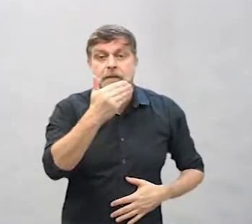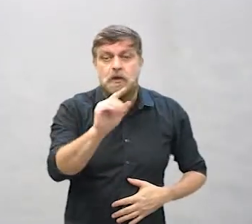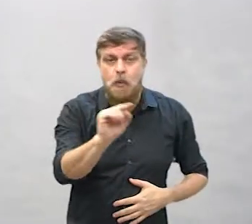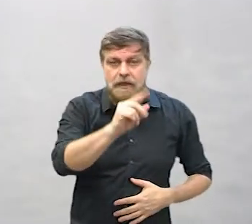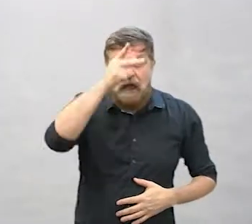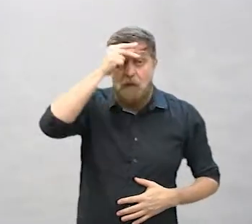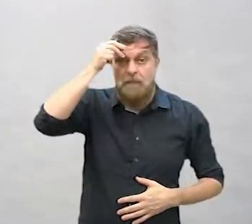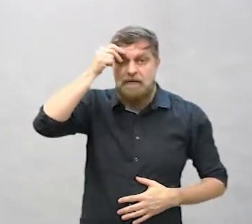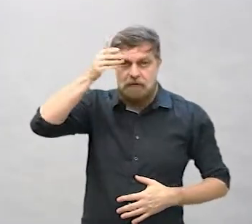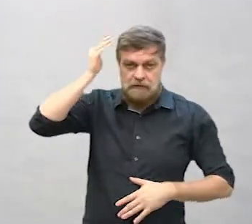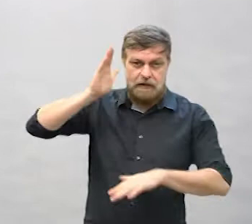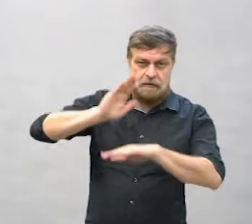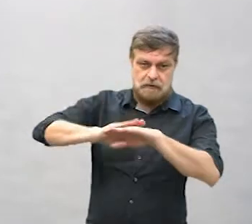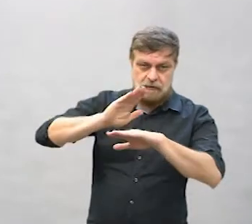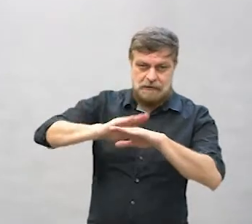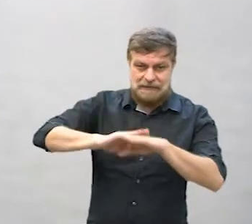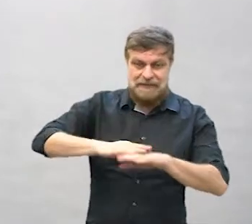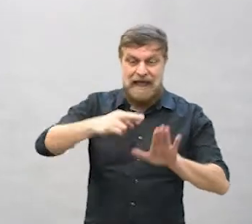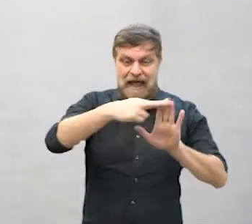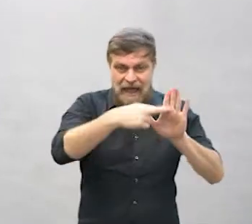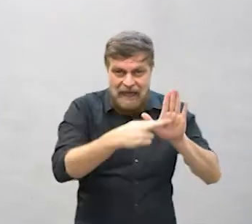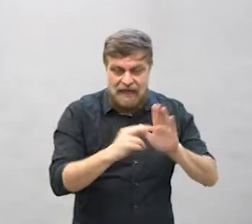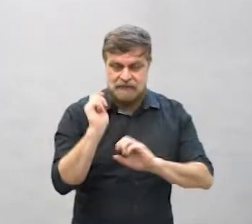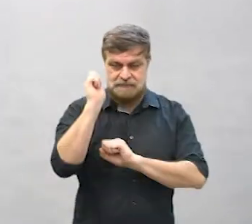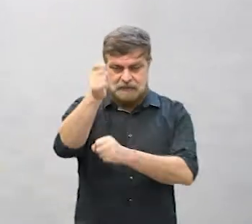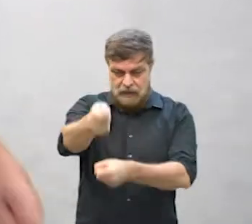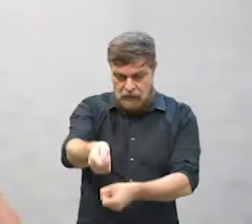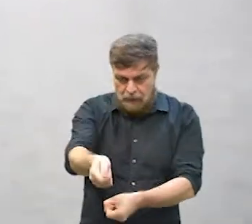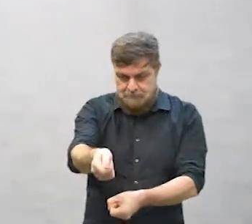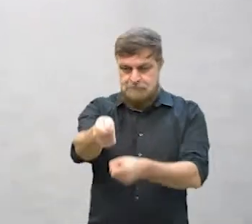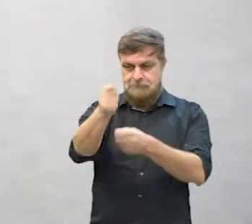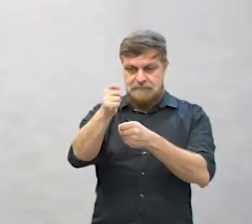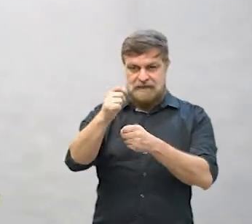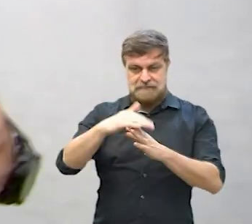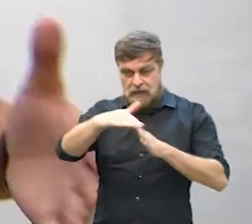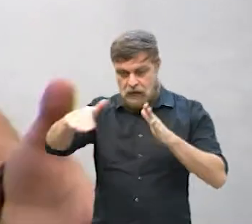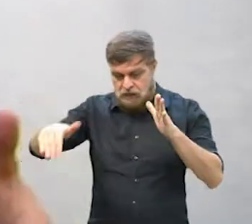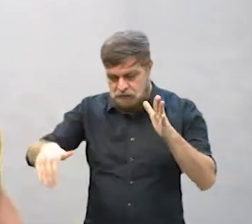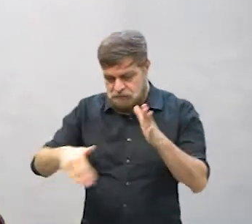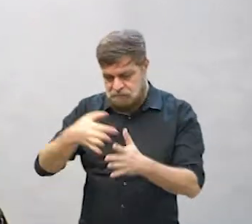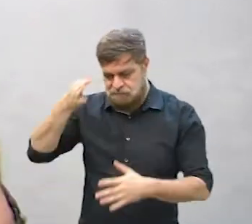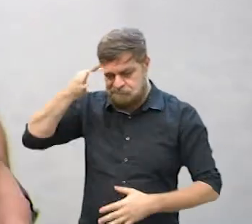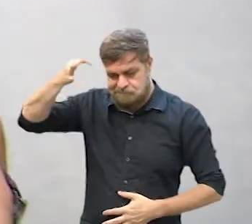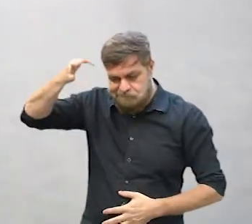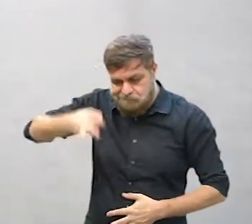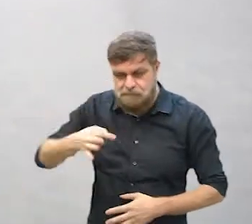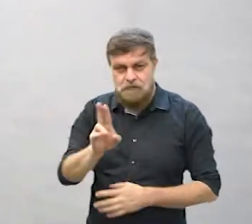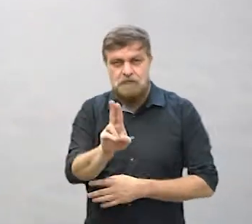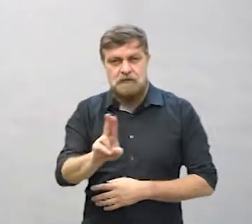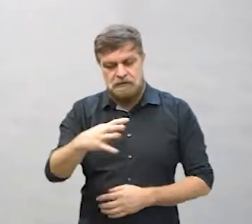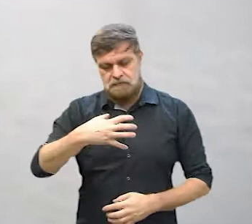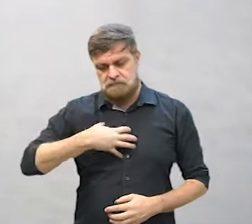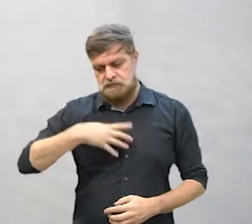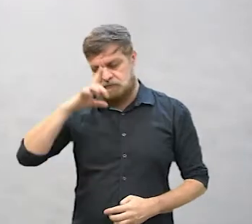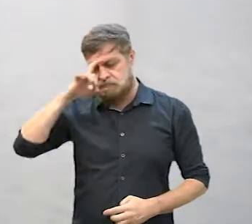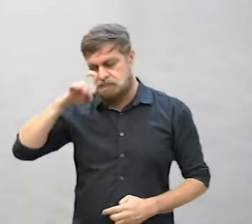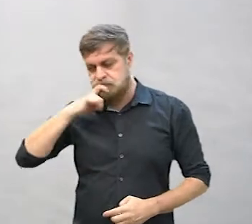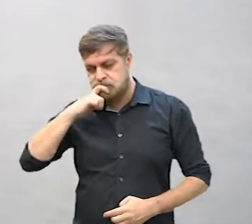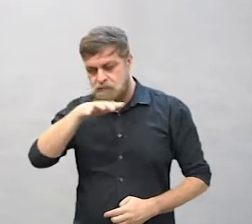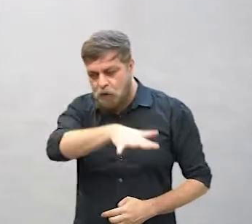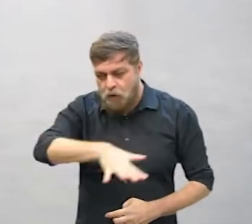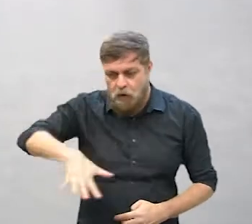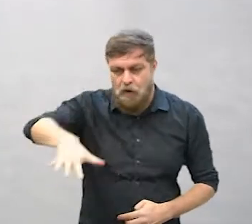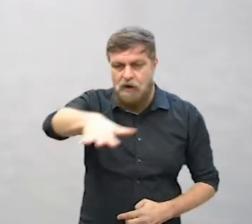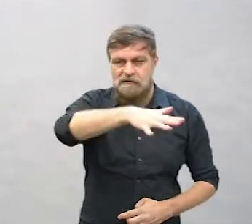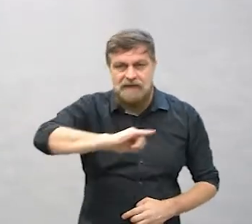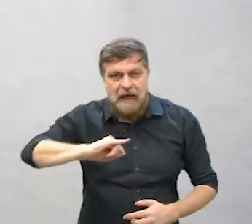para que o prefeito passa a regulamentação da pesca com todas as regras para que todos tenham ciência que possam usufruir de maneira tranquila